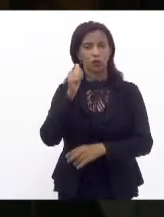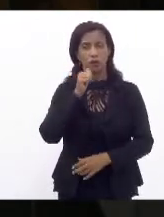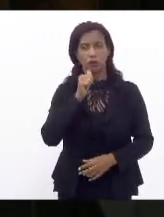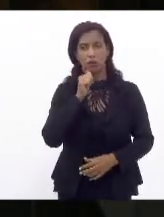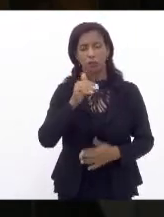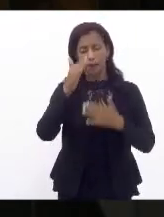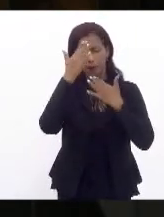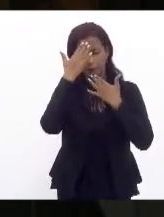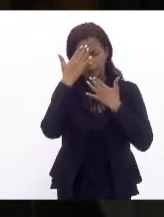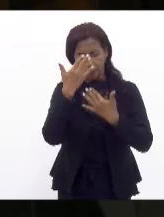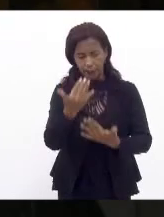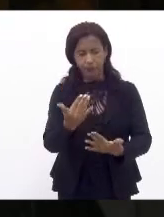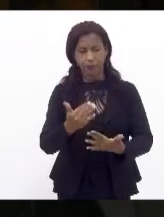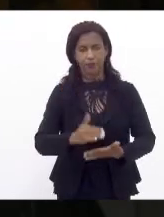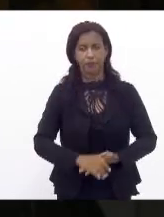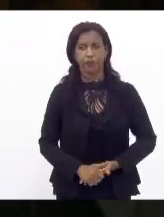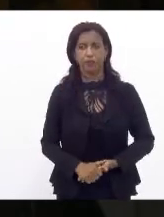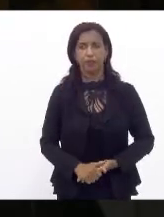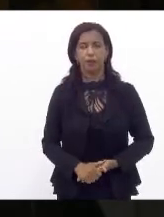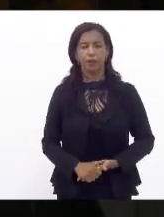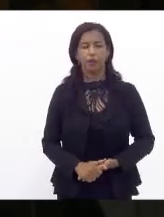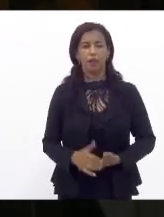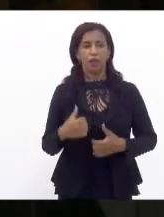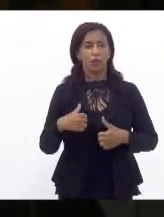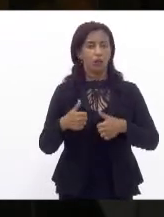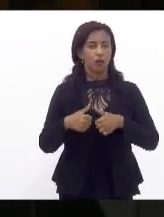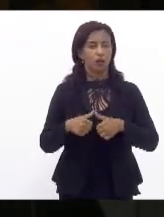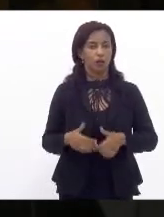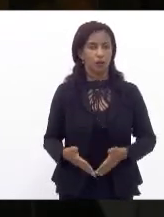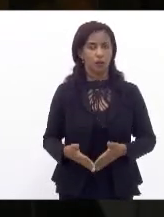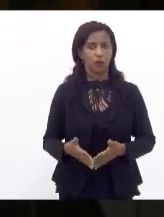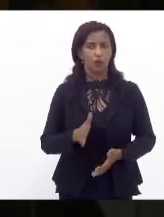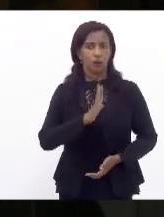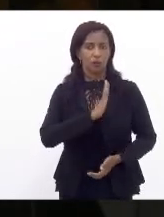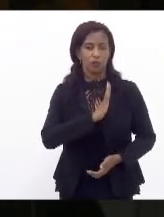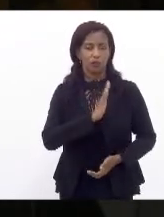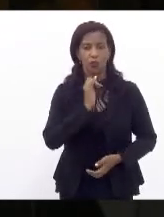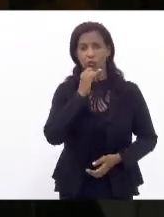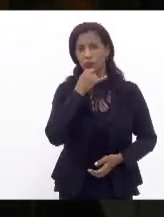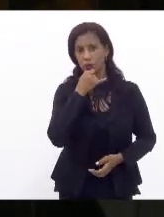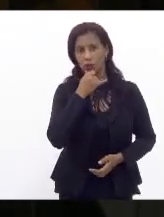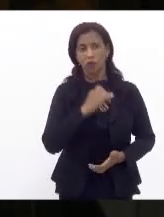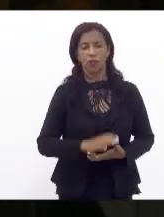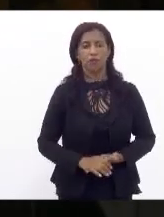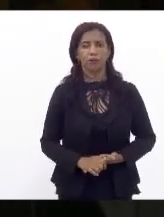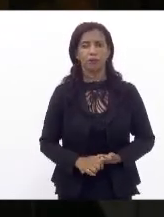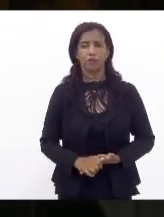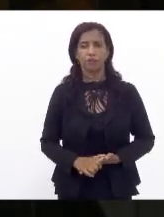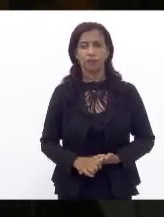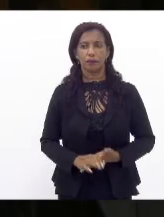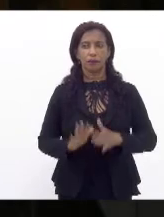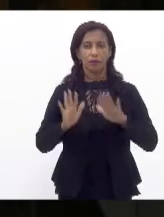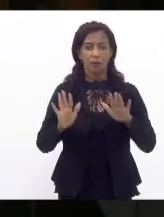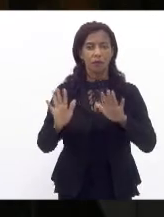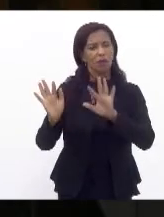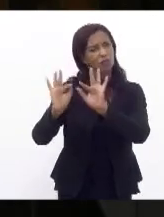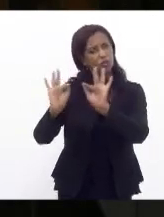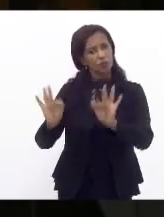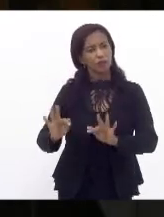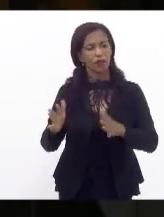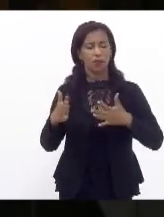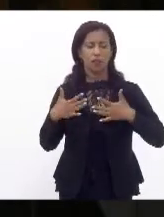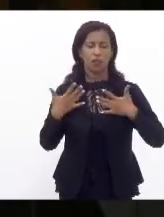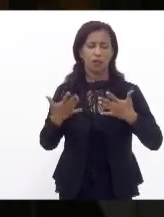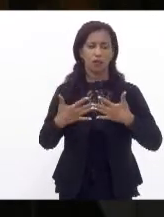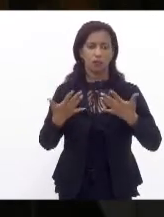mulheres. Muito obrigado, e eu fico aqui com o meu coração triste, mas muito feliz e